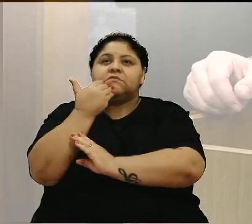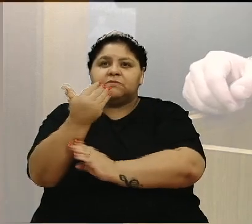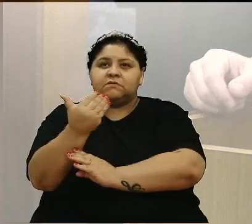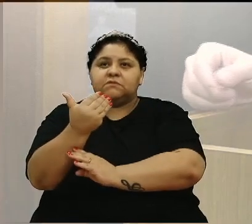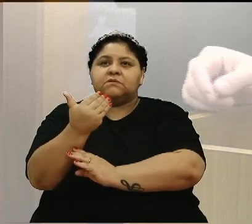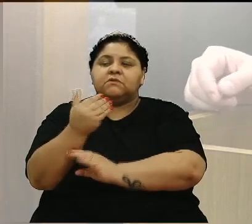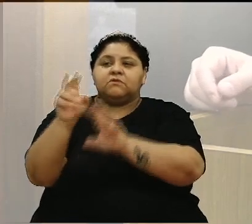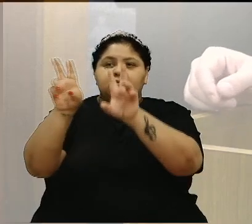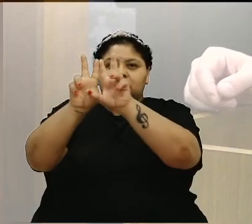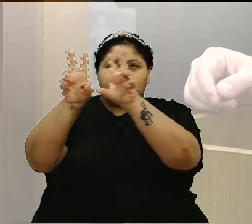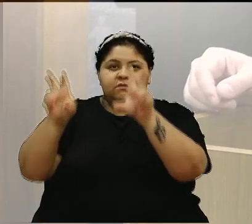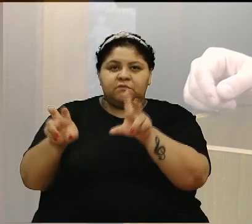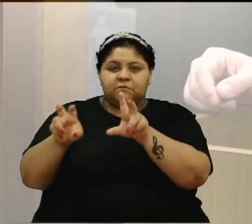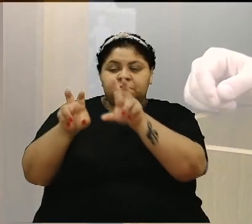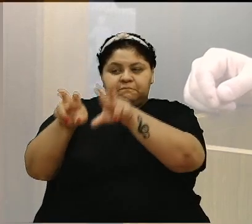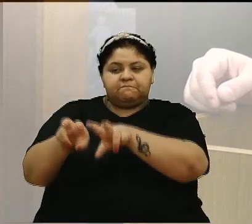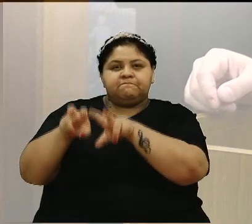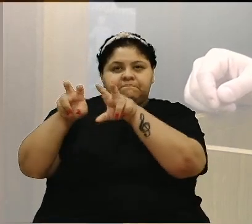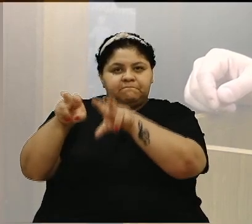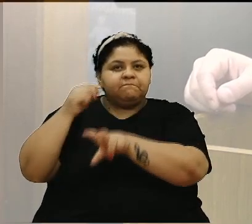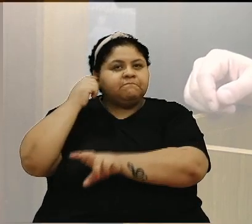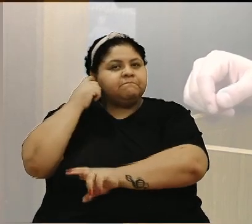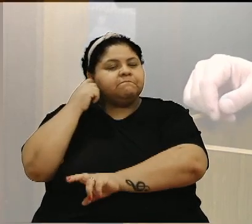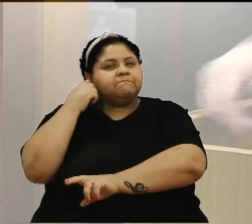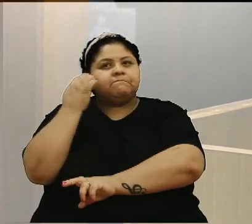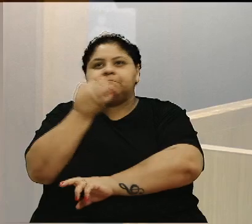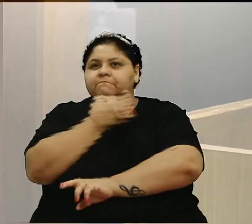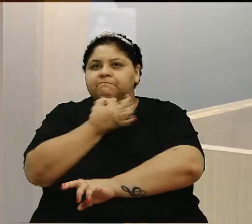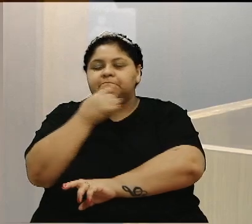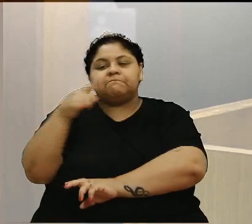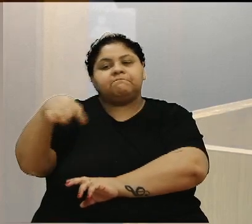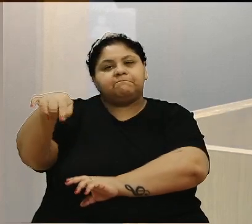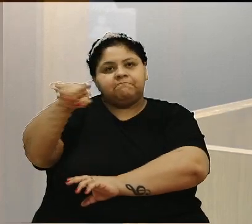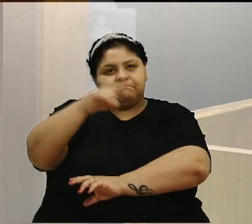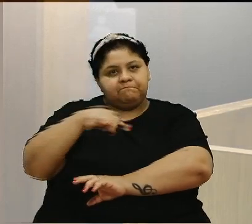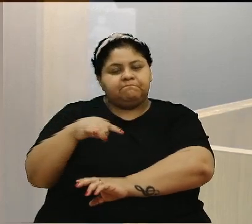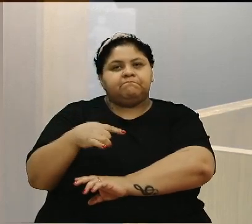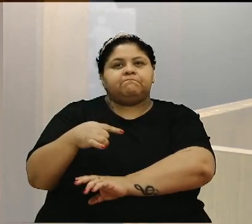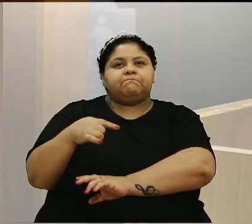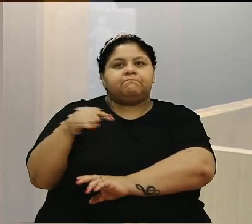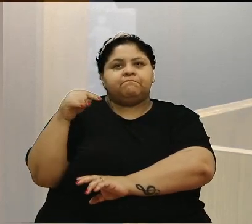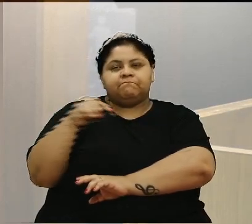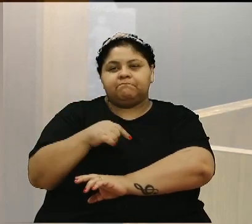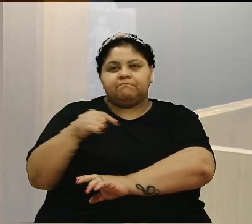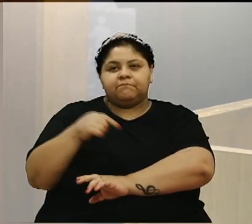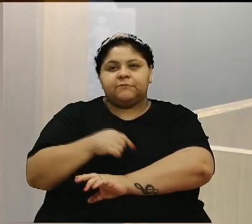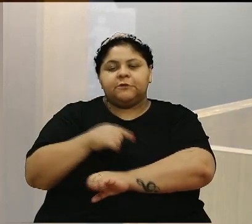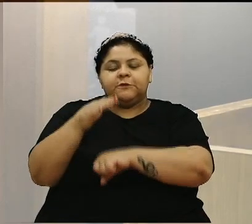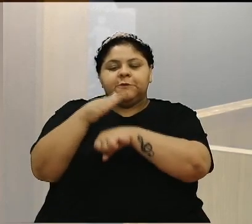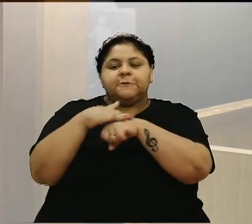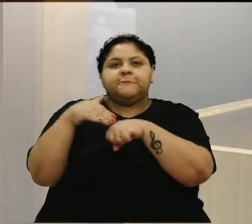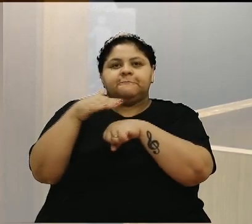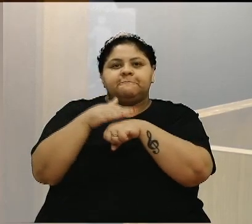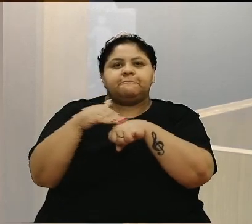na pauta no interior do nosso município. Cabe a nós trazer esse alento,